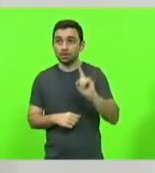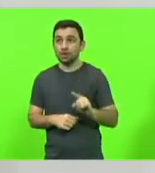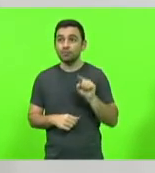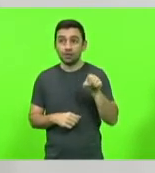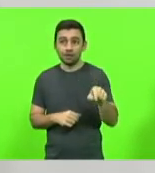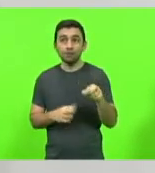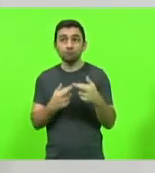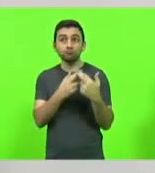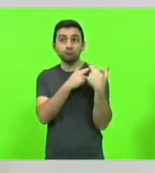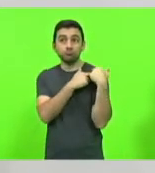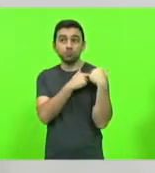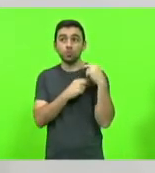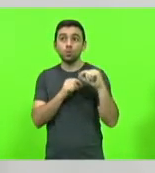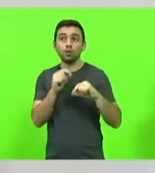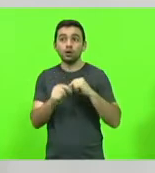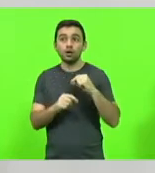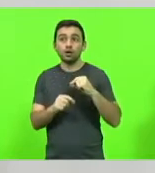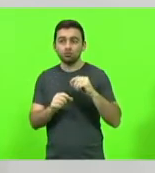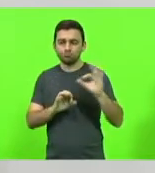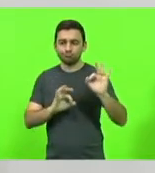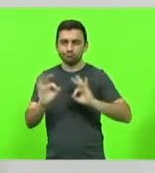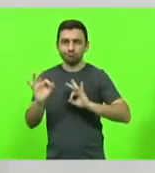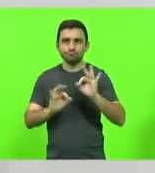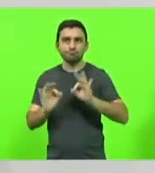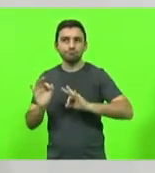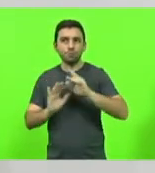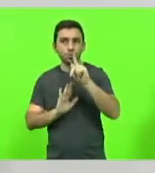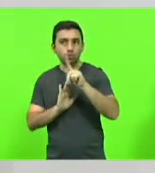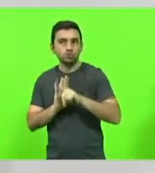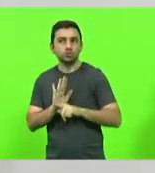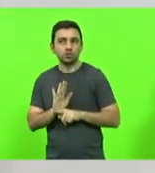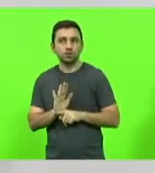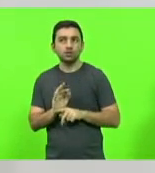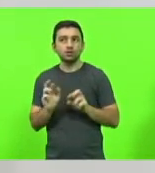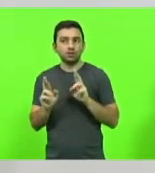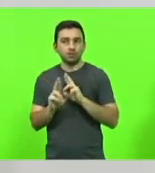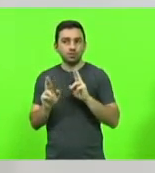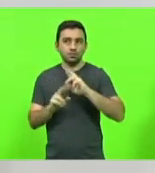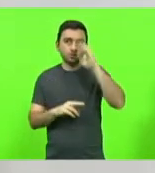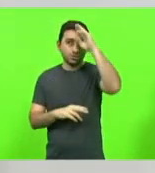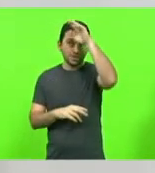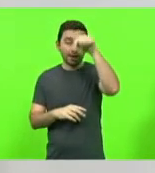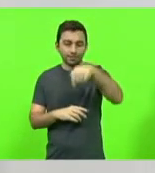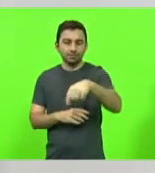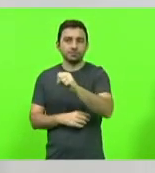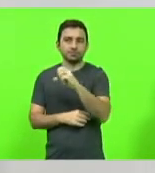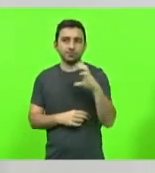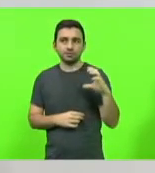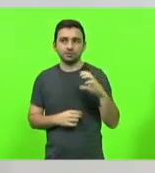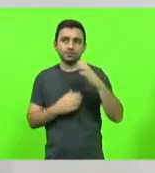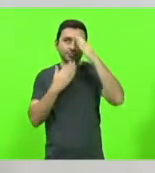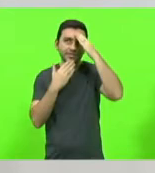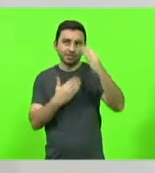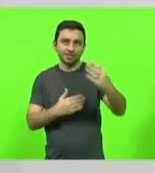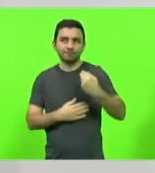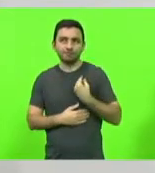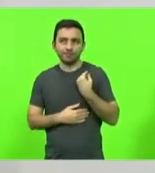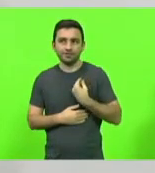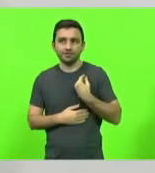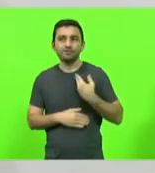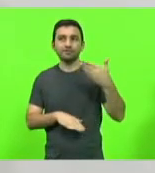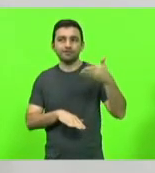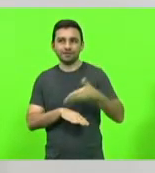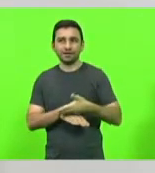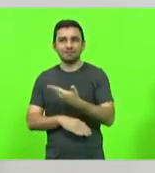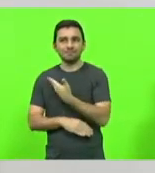responsáveis por construir todo o projeto aí, relacionado ao Bolsonaro em Santa Catarina. Obrigado pela presença aí, amigo